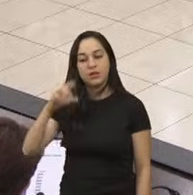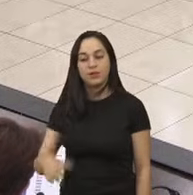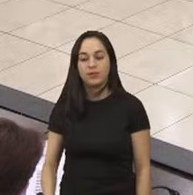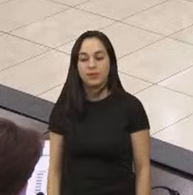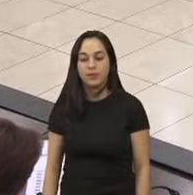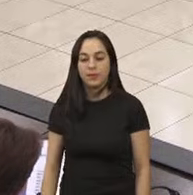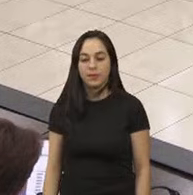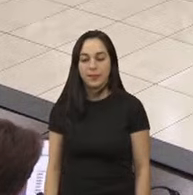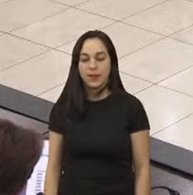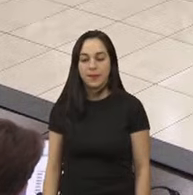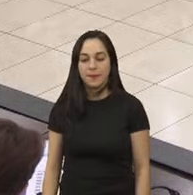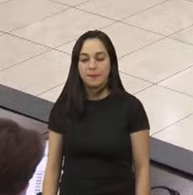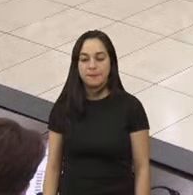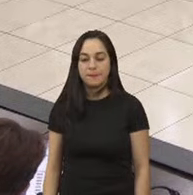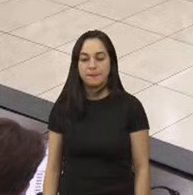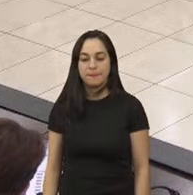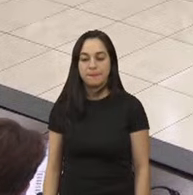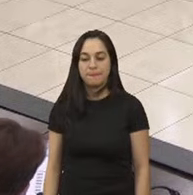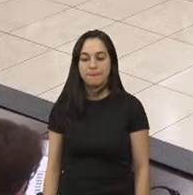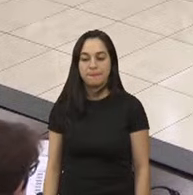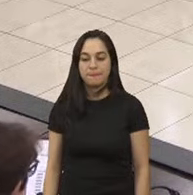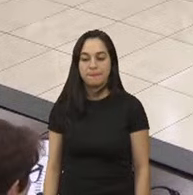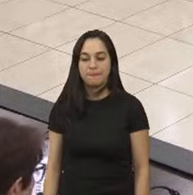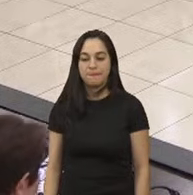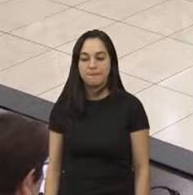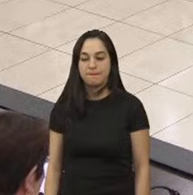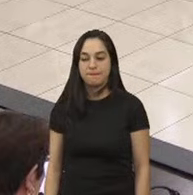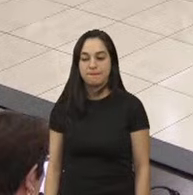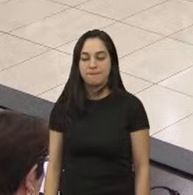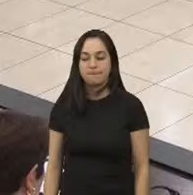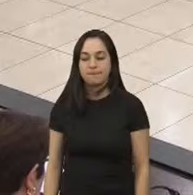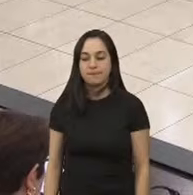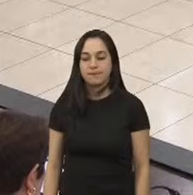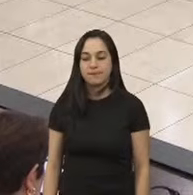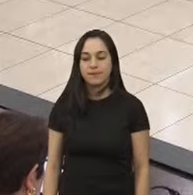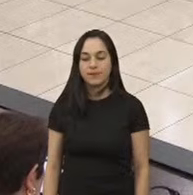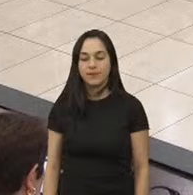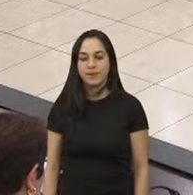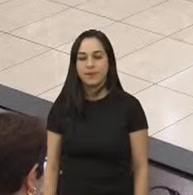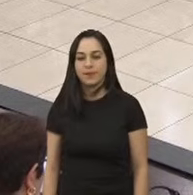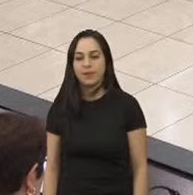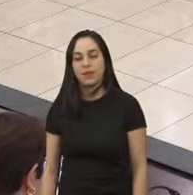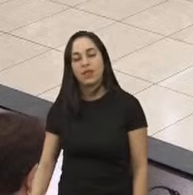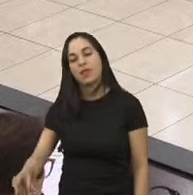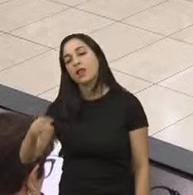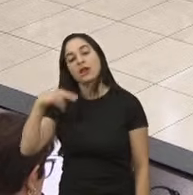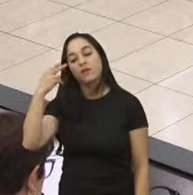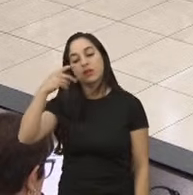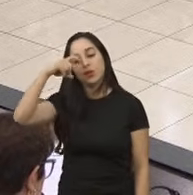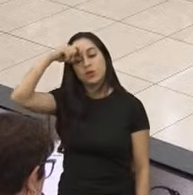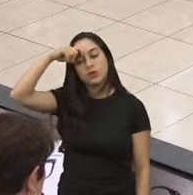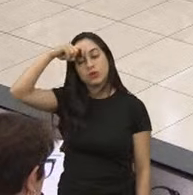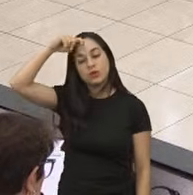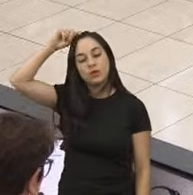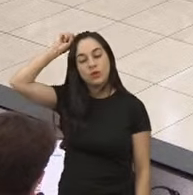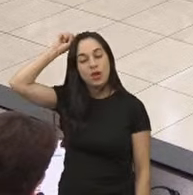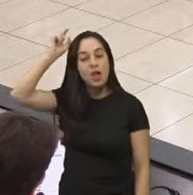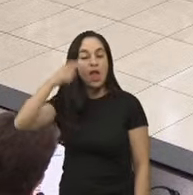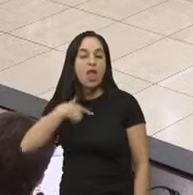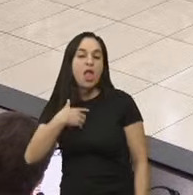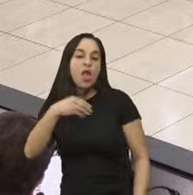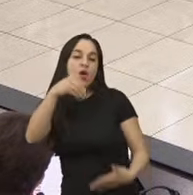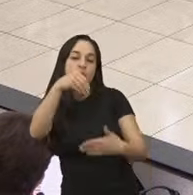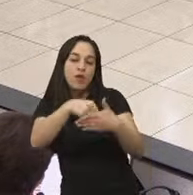Como vota O vereador Joex Almeida. Justificar meu